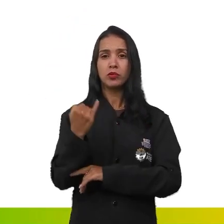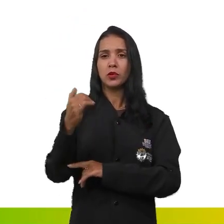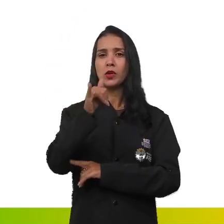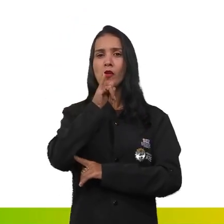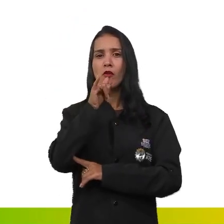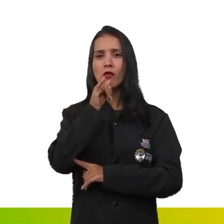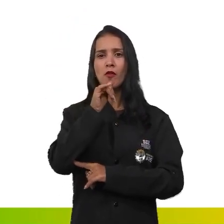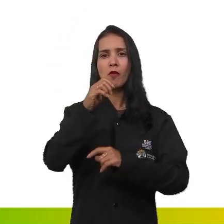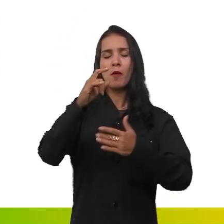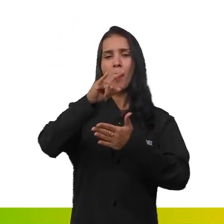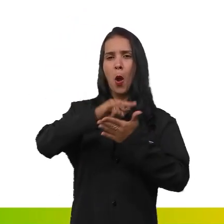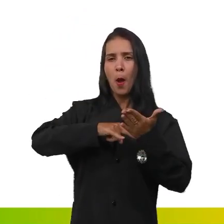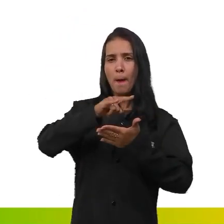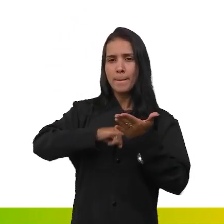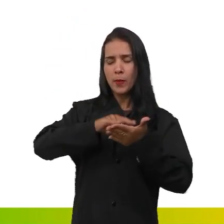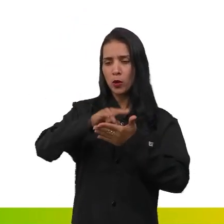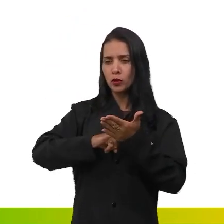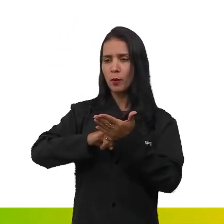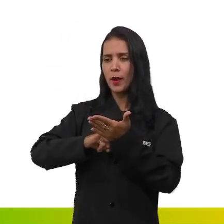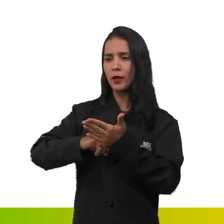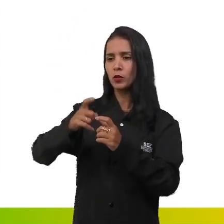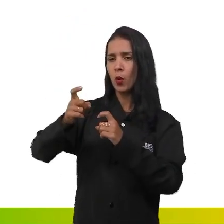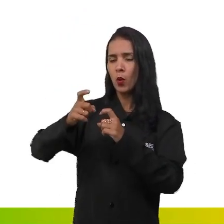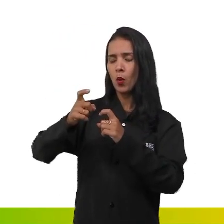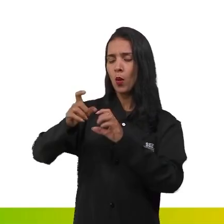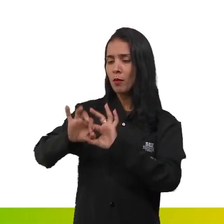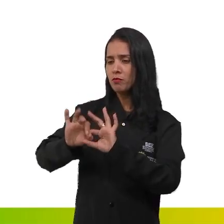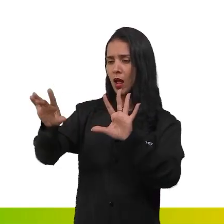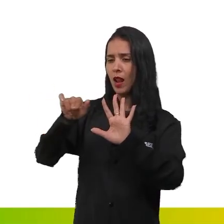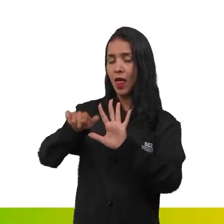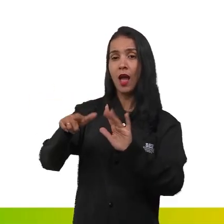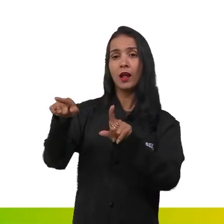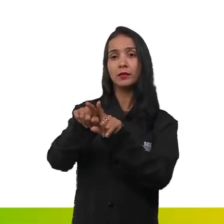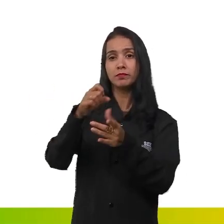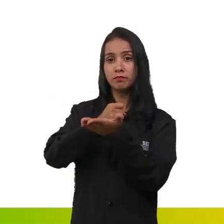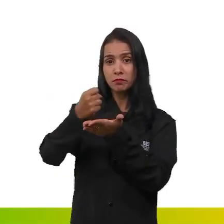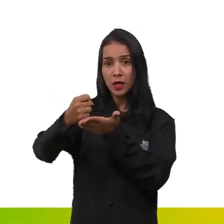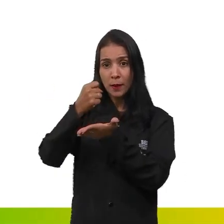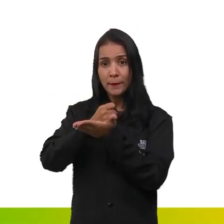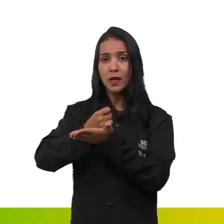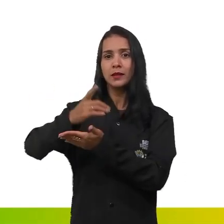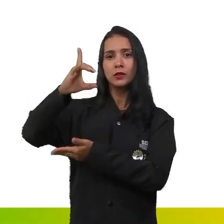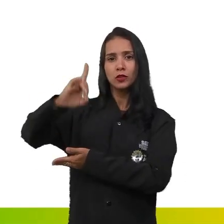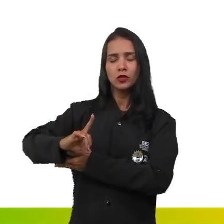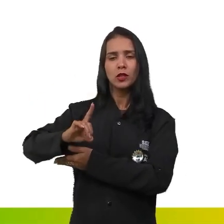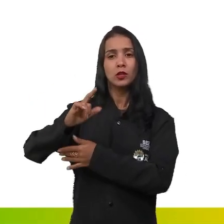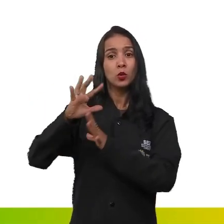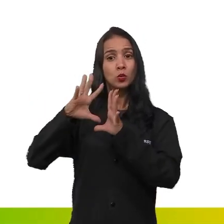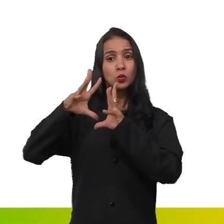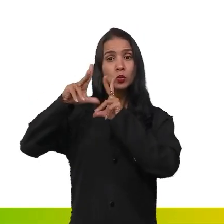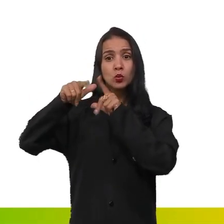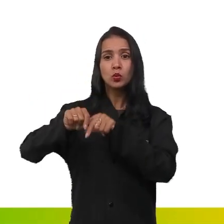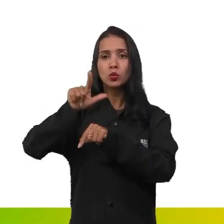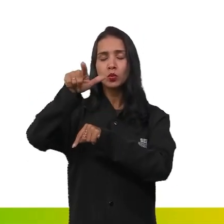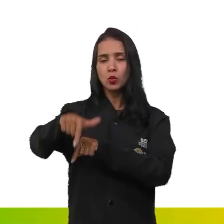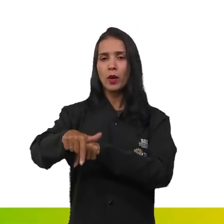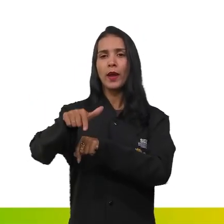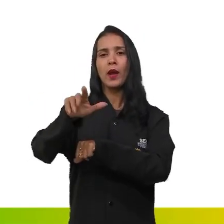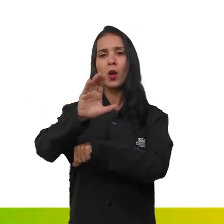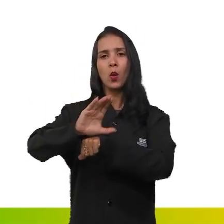a presunção de inocência, os direitos contratuais, tudo isso vem do Código Justiniano